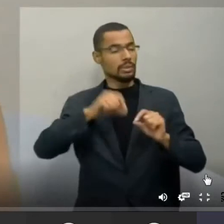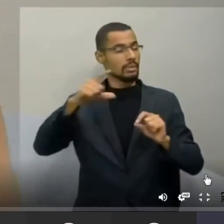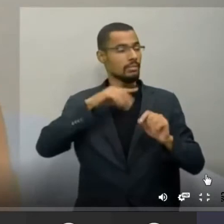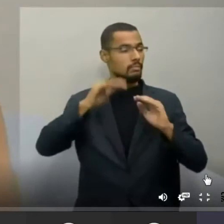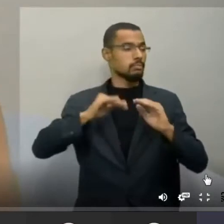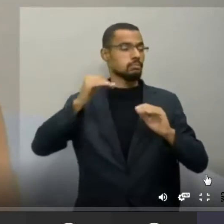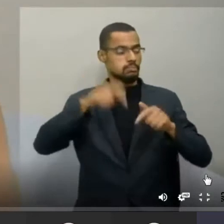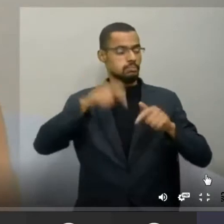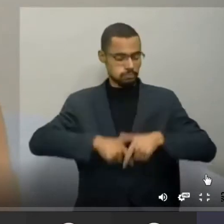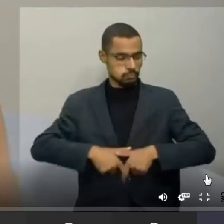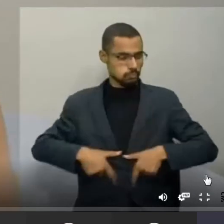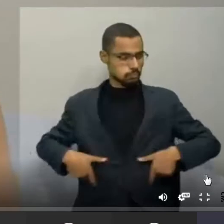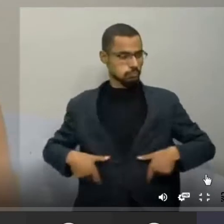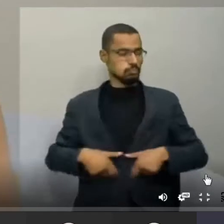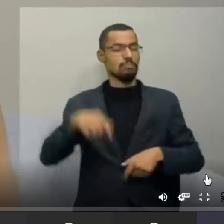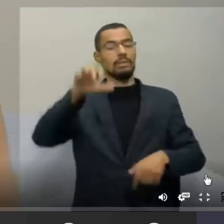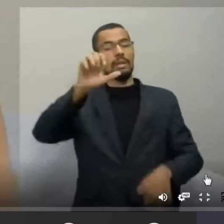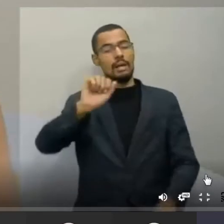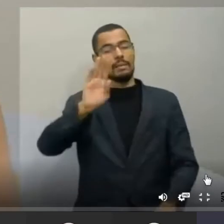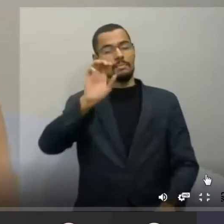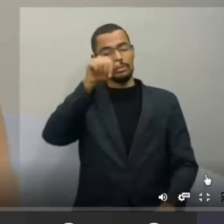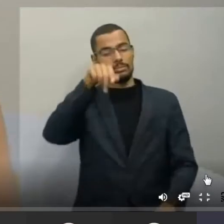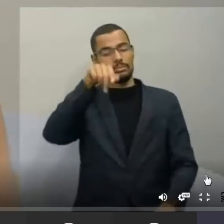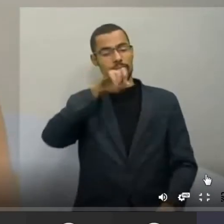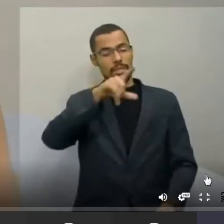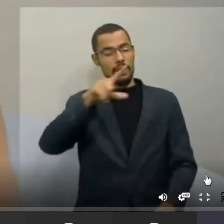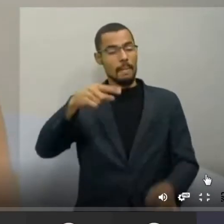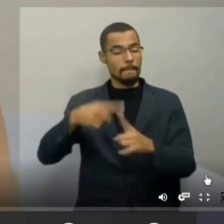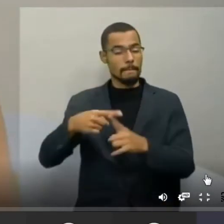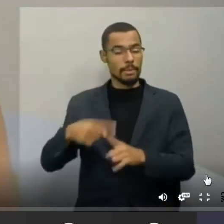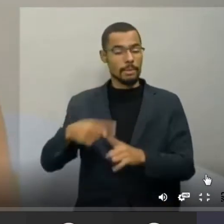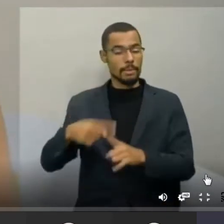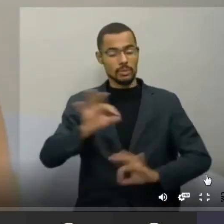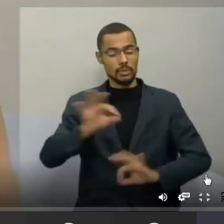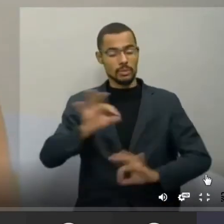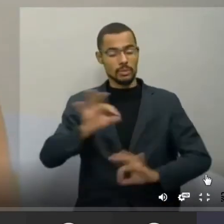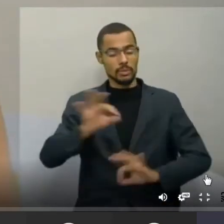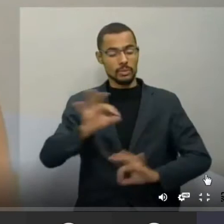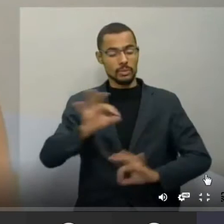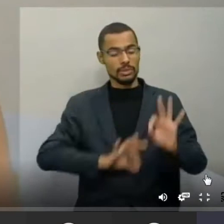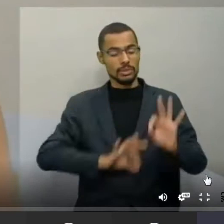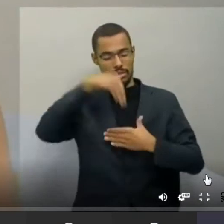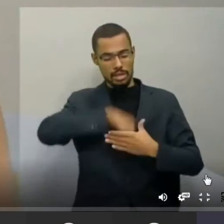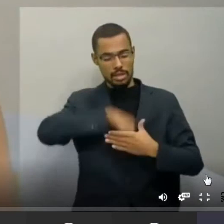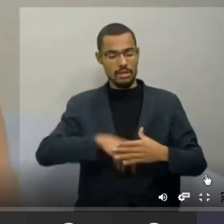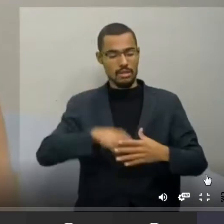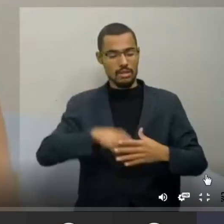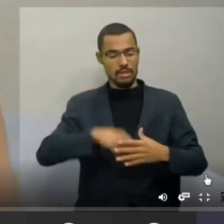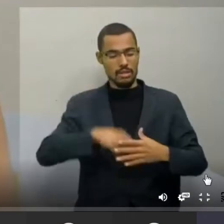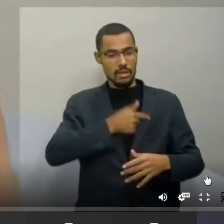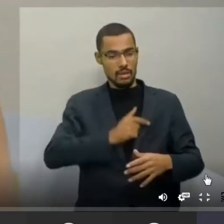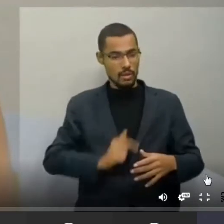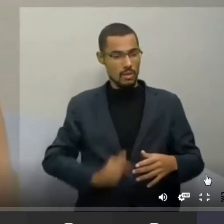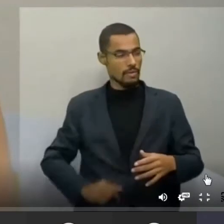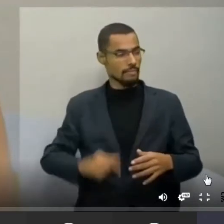cavidade abdominal, onde nós temos os órgãos que constituem, então, o sistema digestório. Então, nós temos